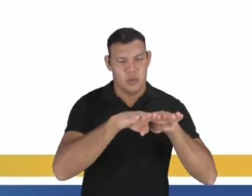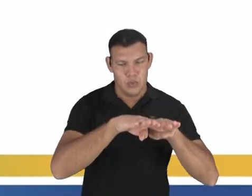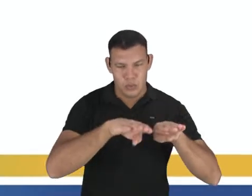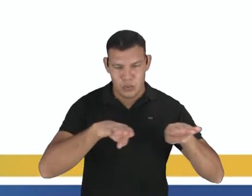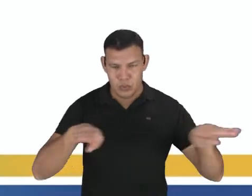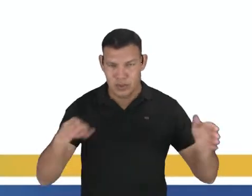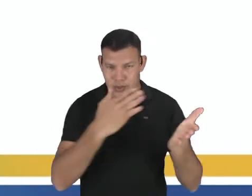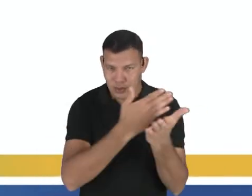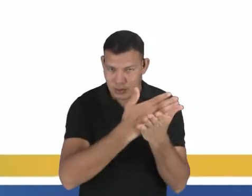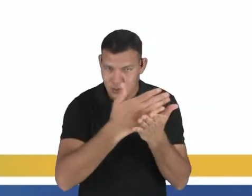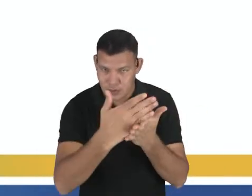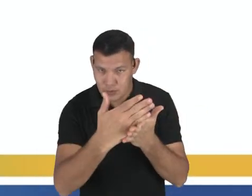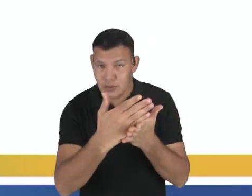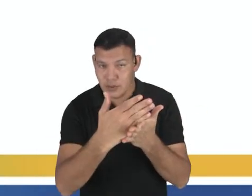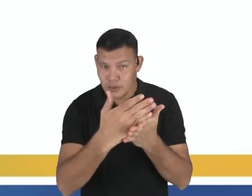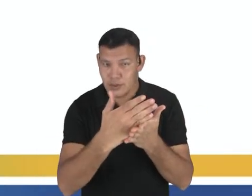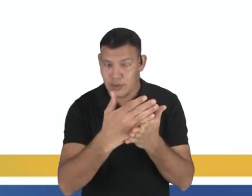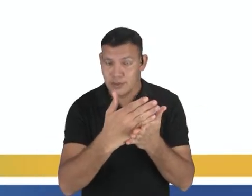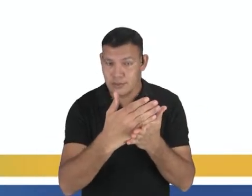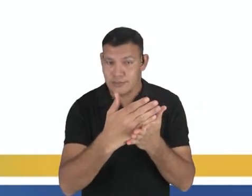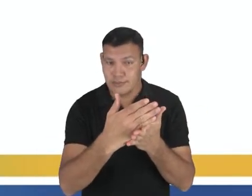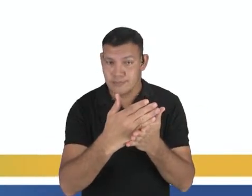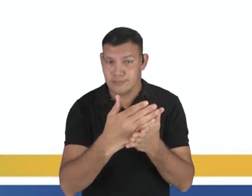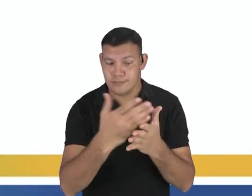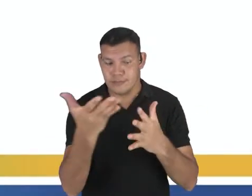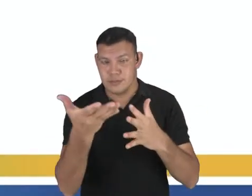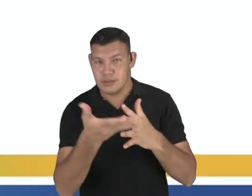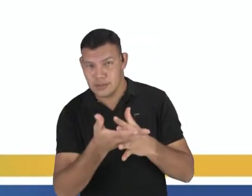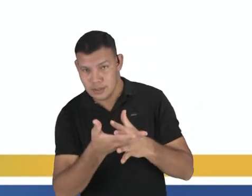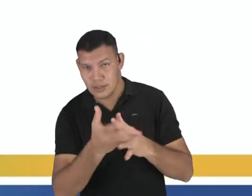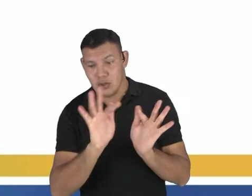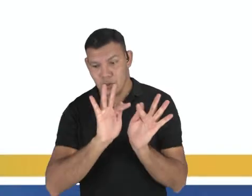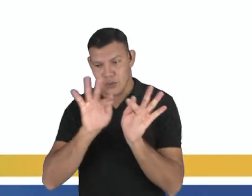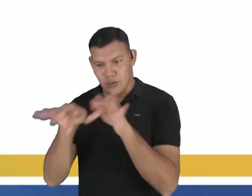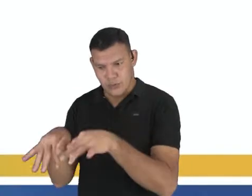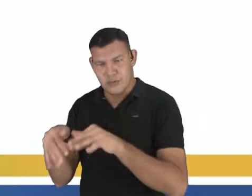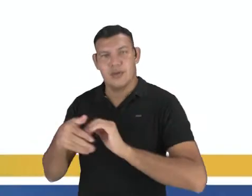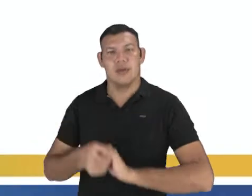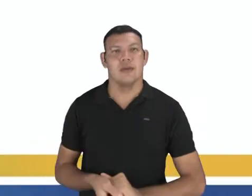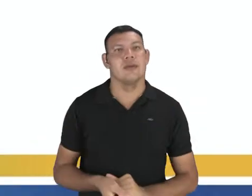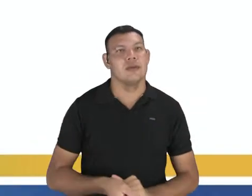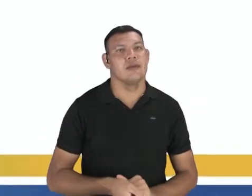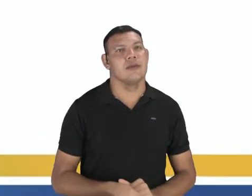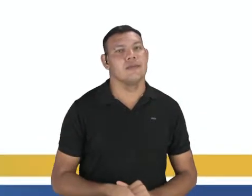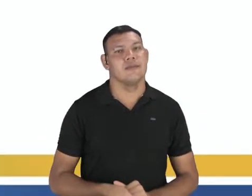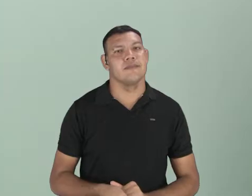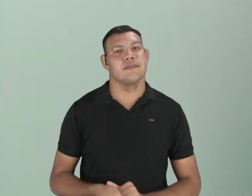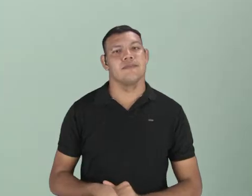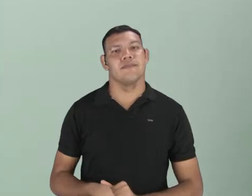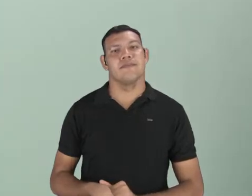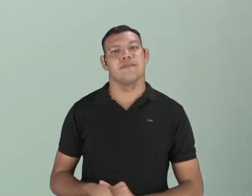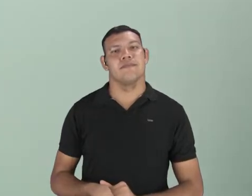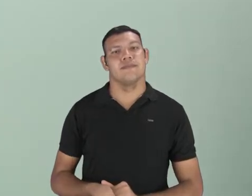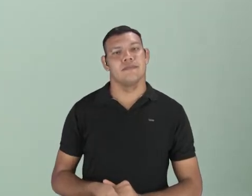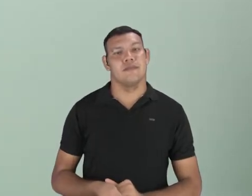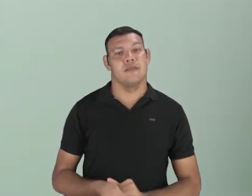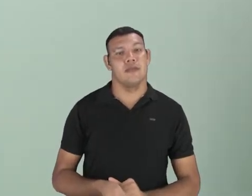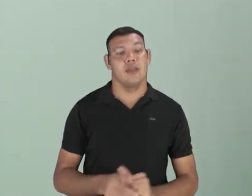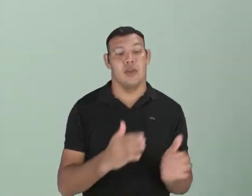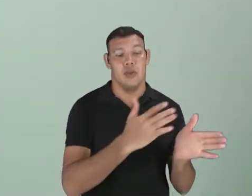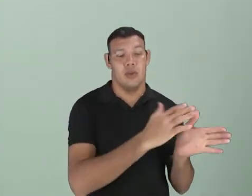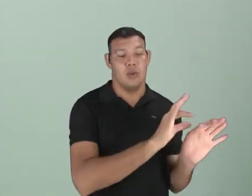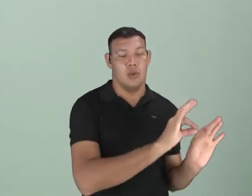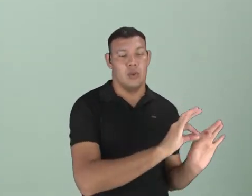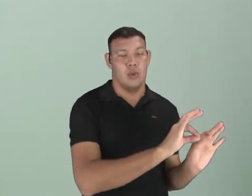possui começo, meio e fim, nessa linha aí, ó, nessa regra. Iniciou, desenvolveu, chegou no